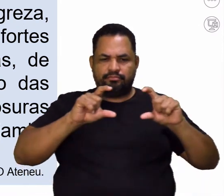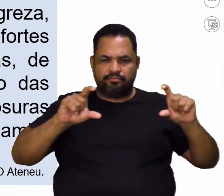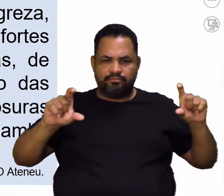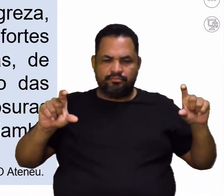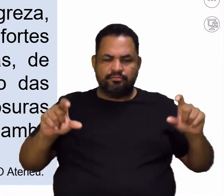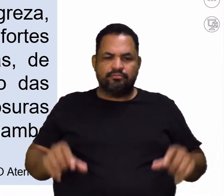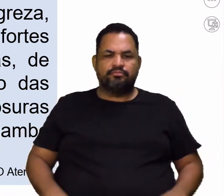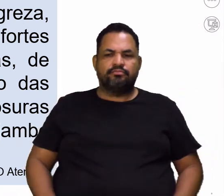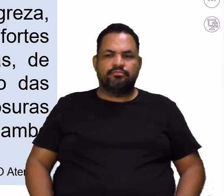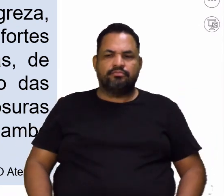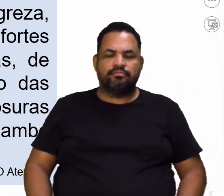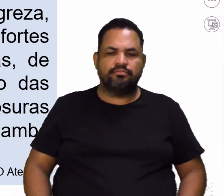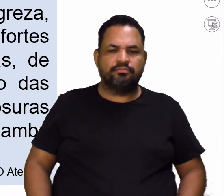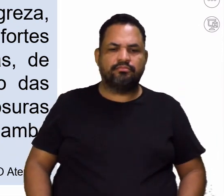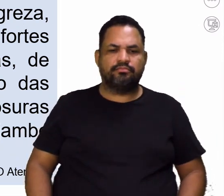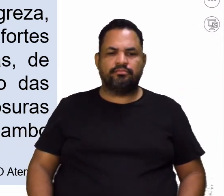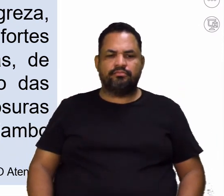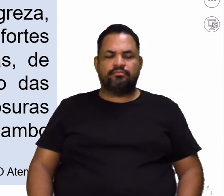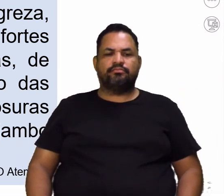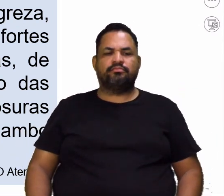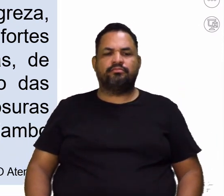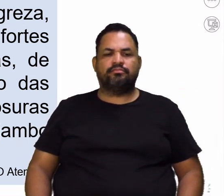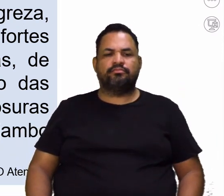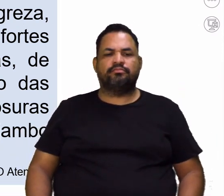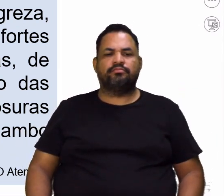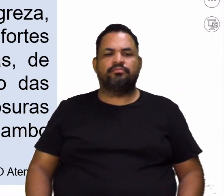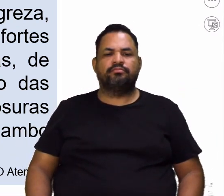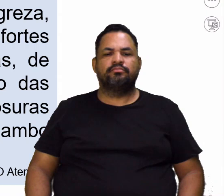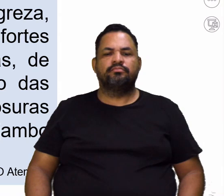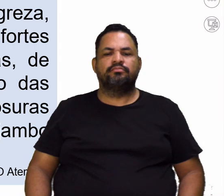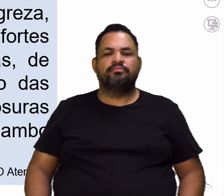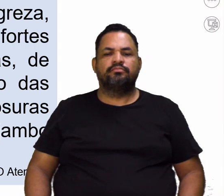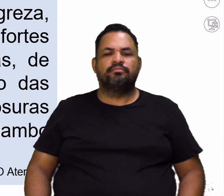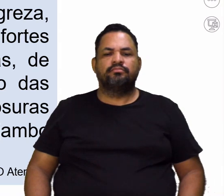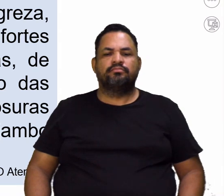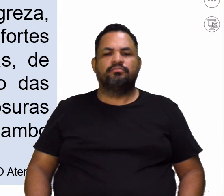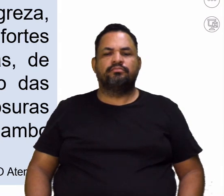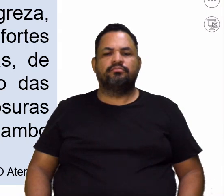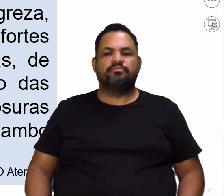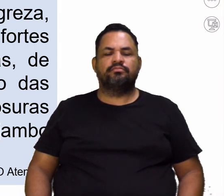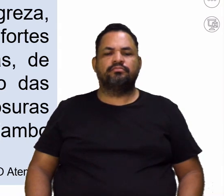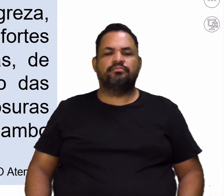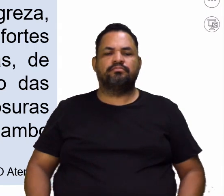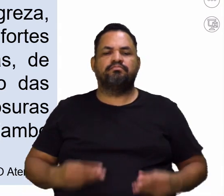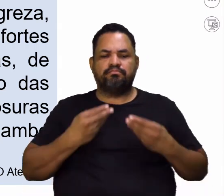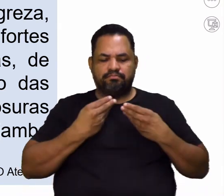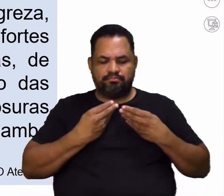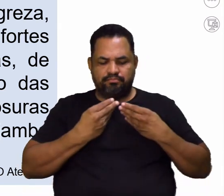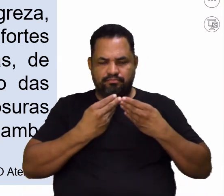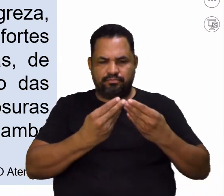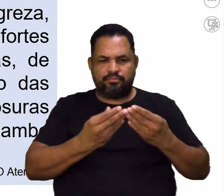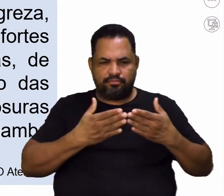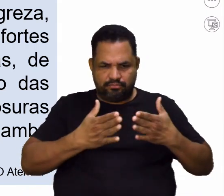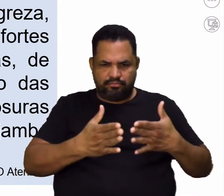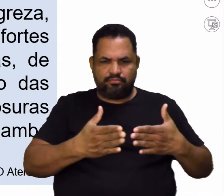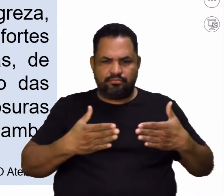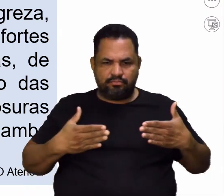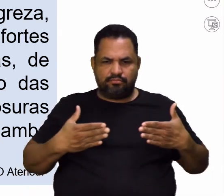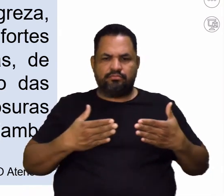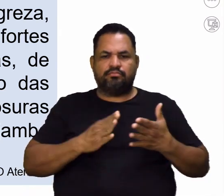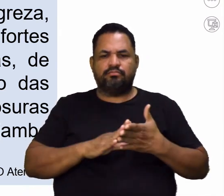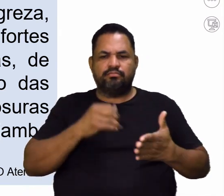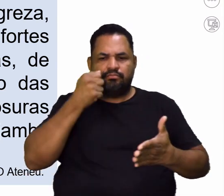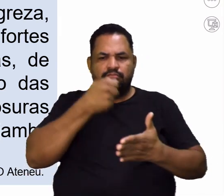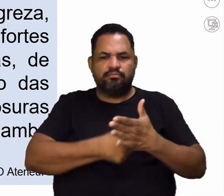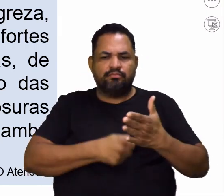mais outra parte do Ateneu temos o seguinte peço licença para